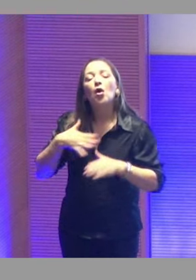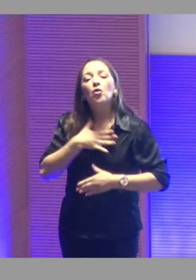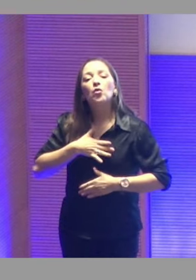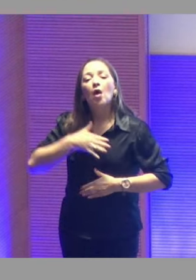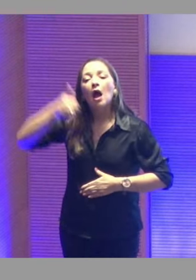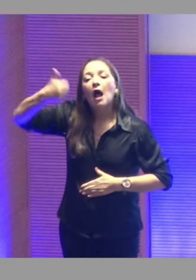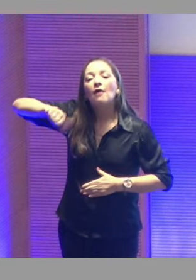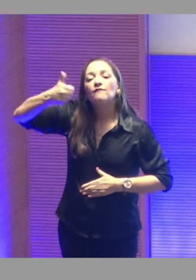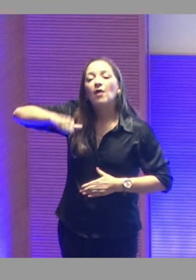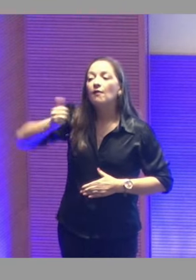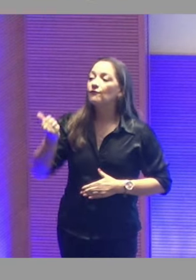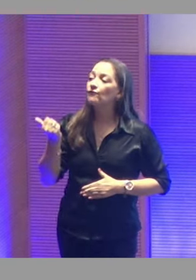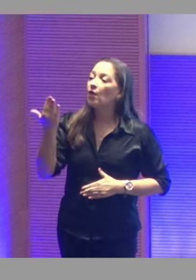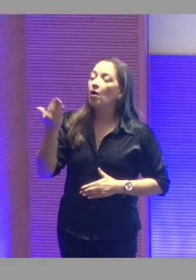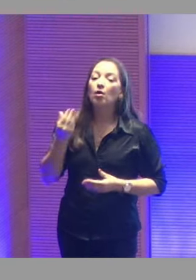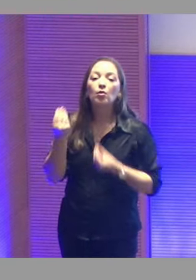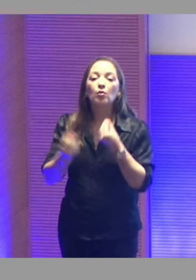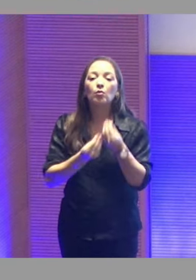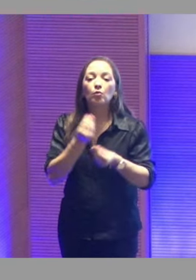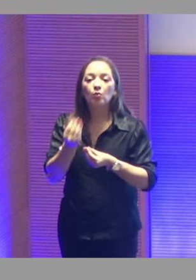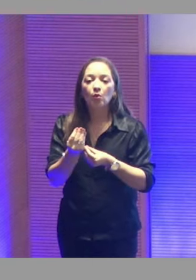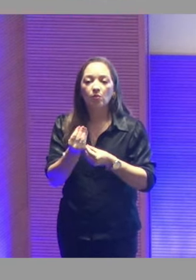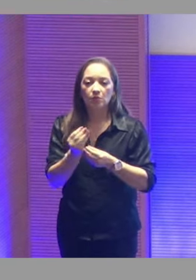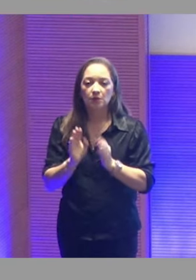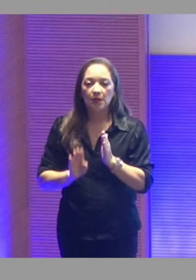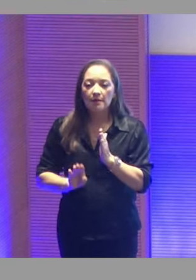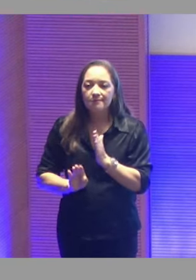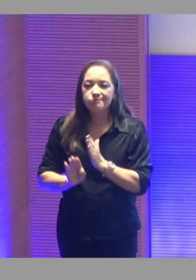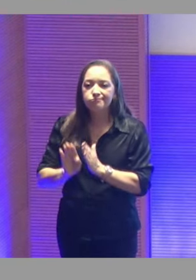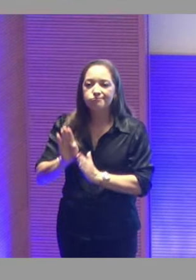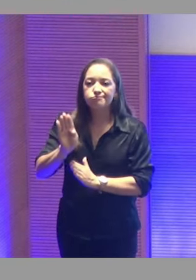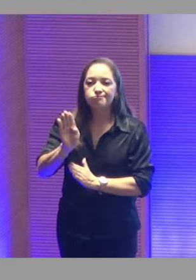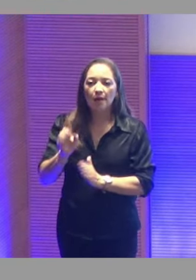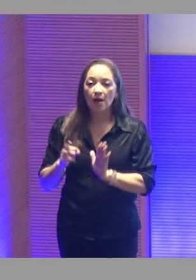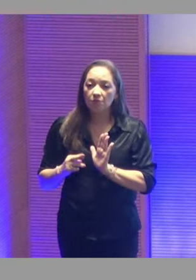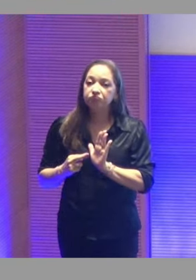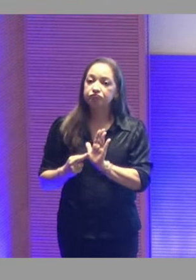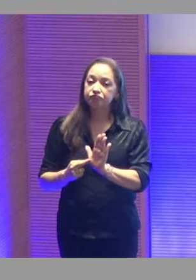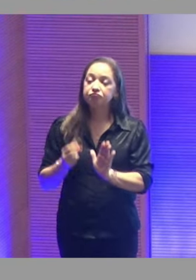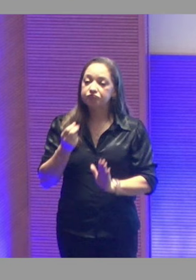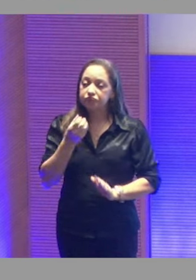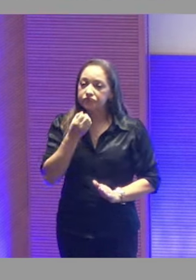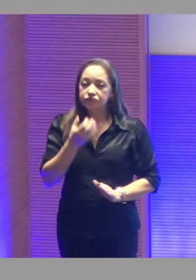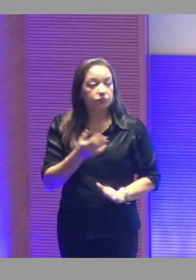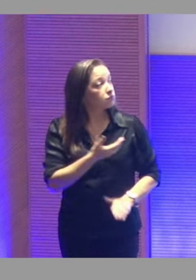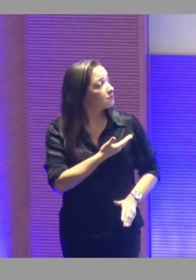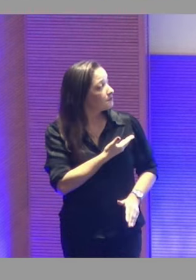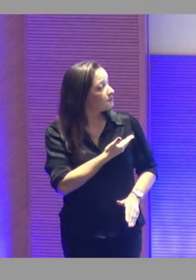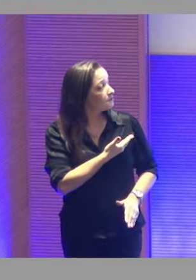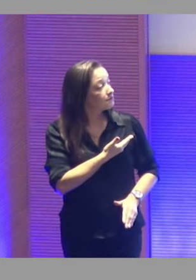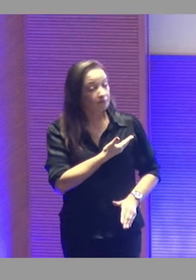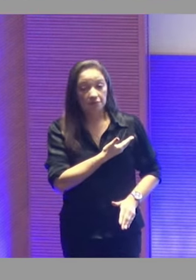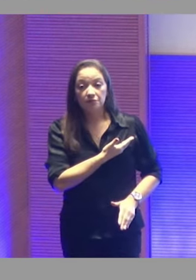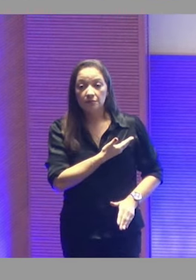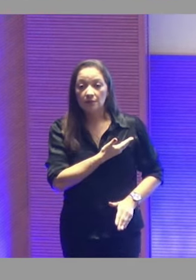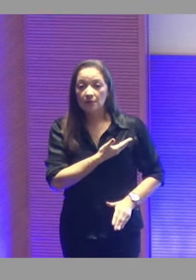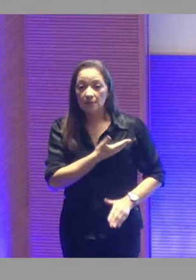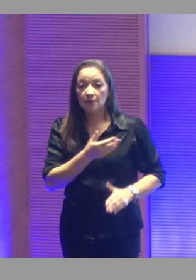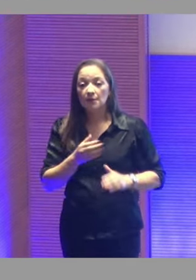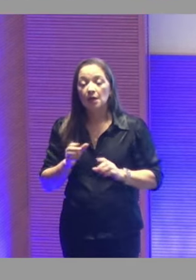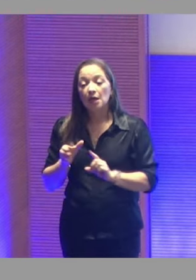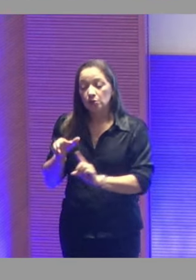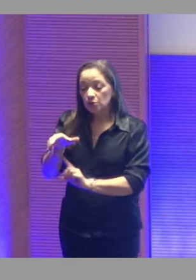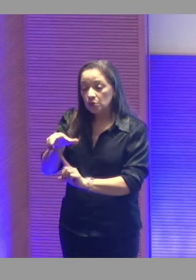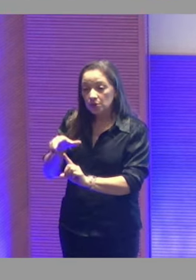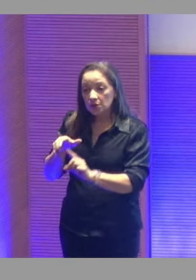como que tá essa demanda externa né então a gente tem um crescimento ali eh bastante representativo e da demanda que vem dos clientes das organizações